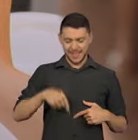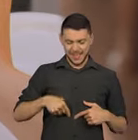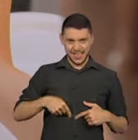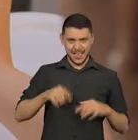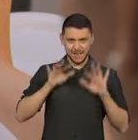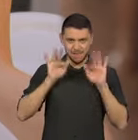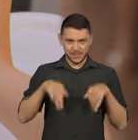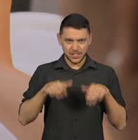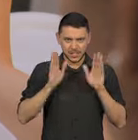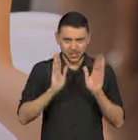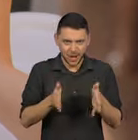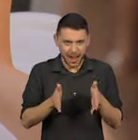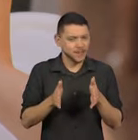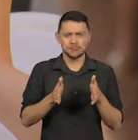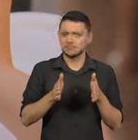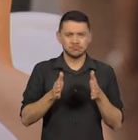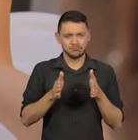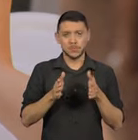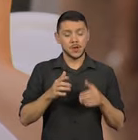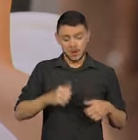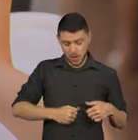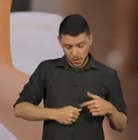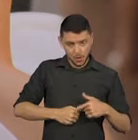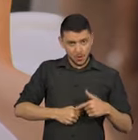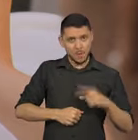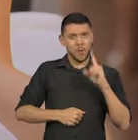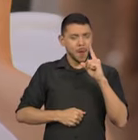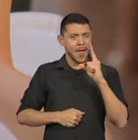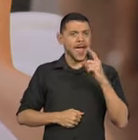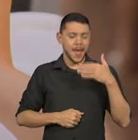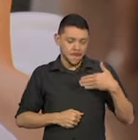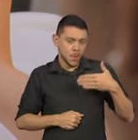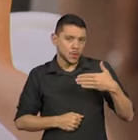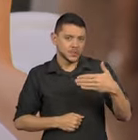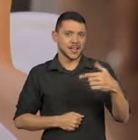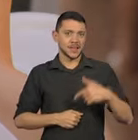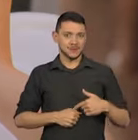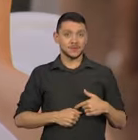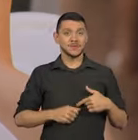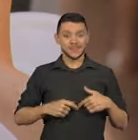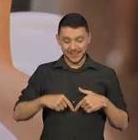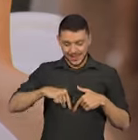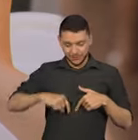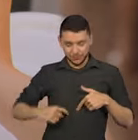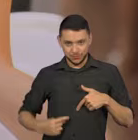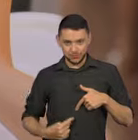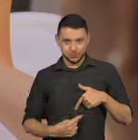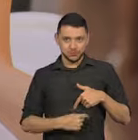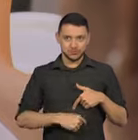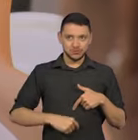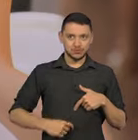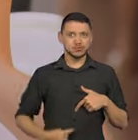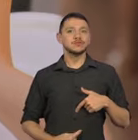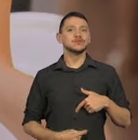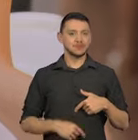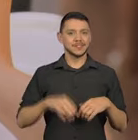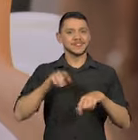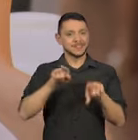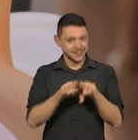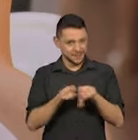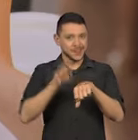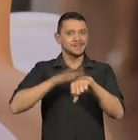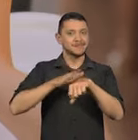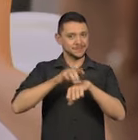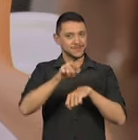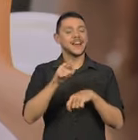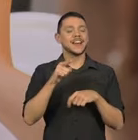ali. O estômago faz só uma parte do processo. Todo o resto são os intestinos, tá bom? E a gente vai falar devagarzinho, aula